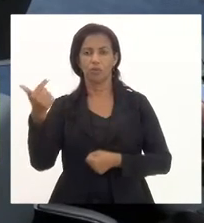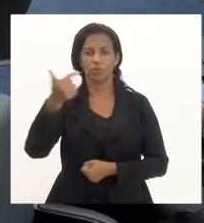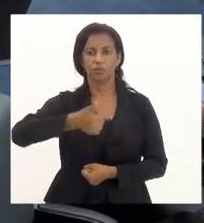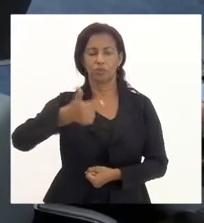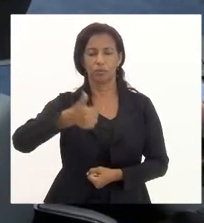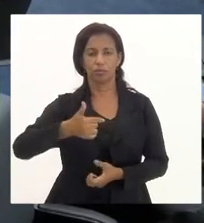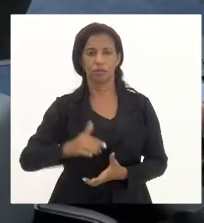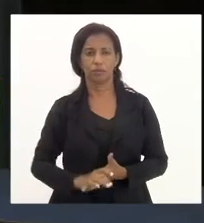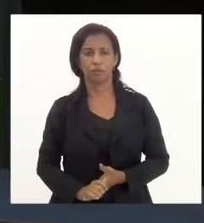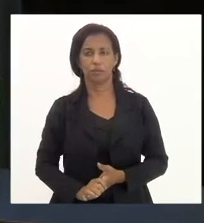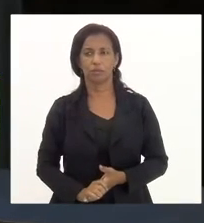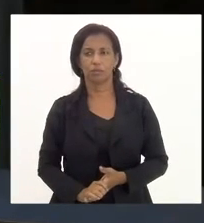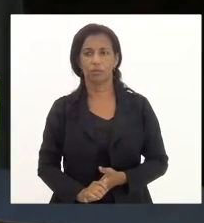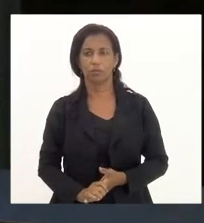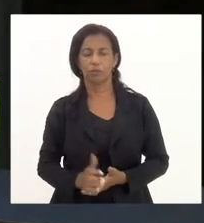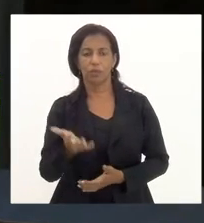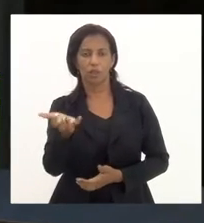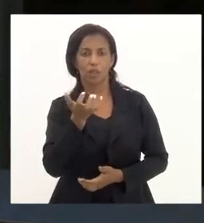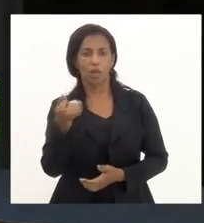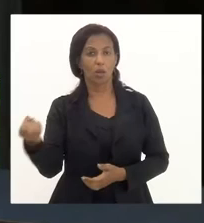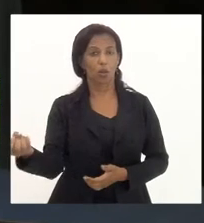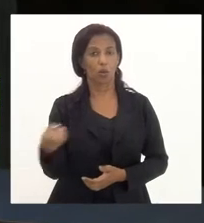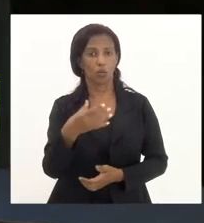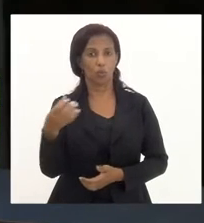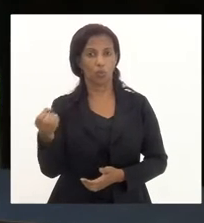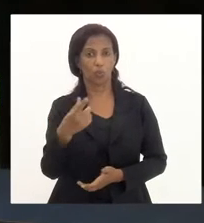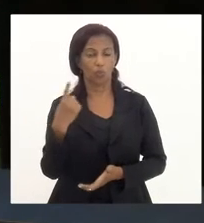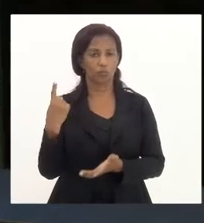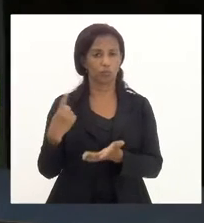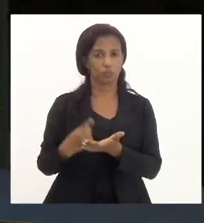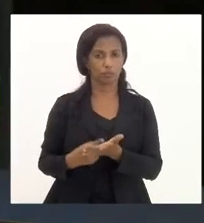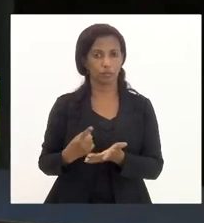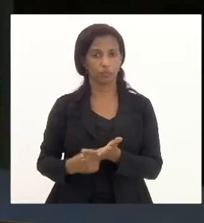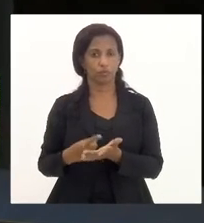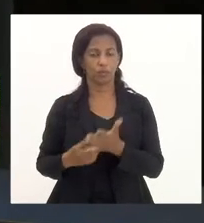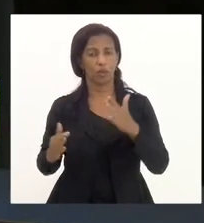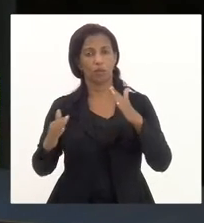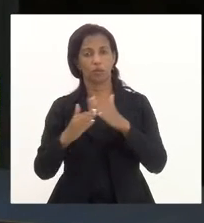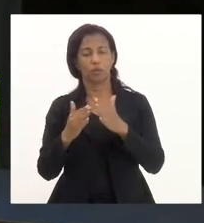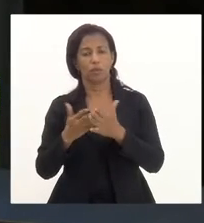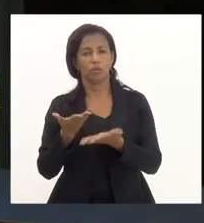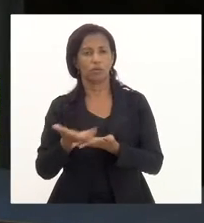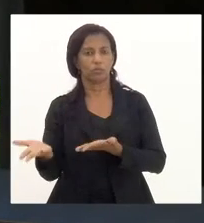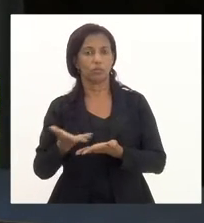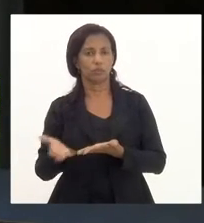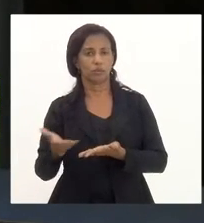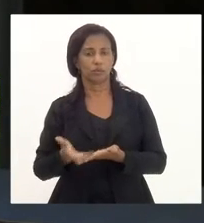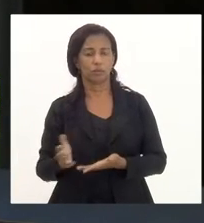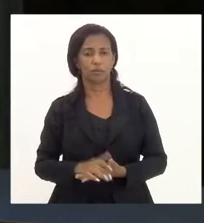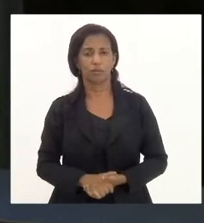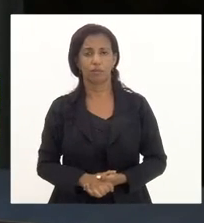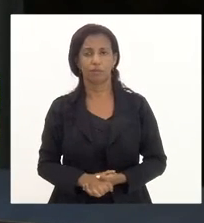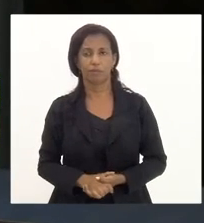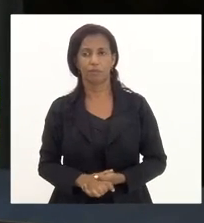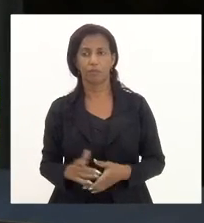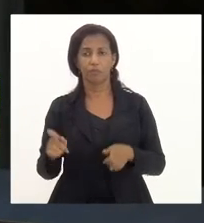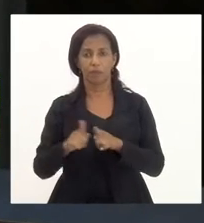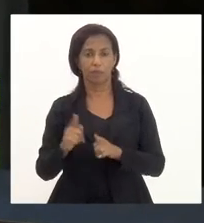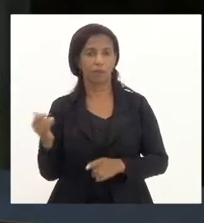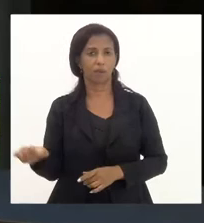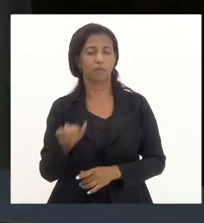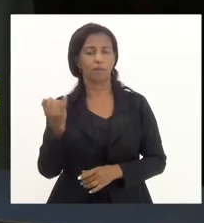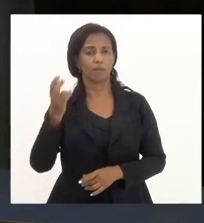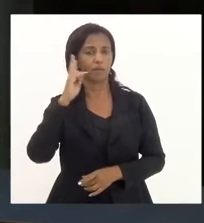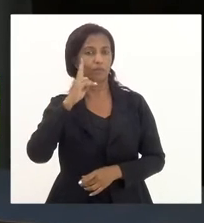2º que pretendem novas exceções ao teto de despesas primárias Vale destacar